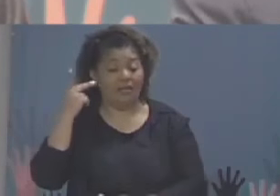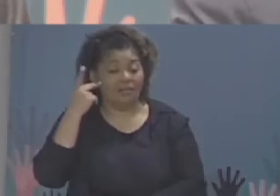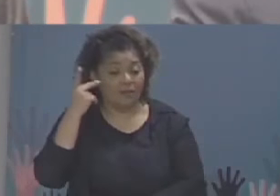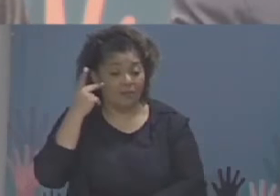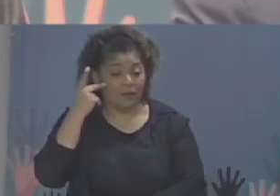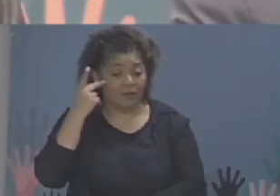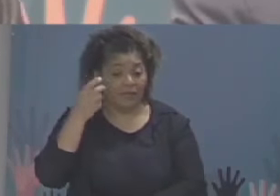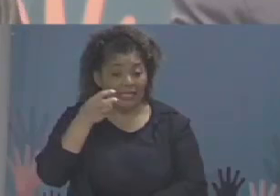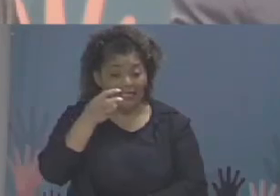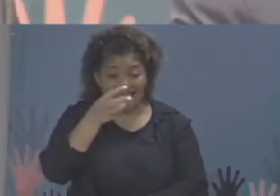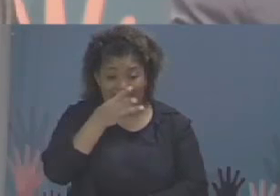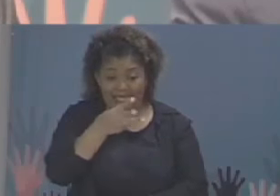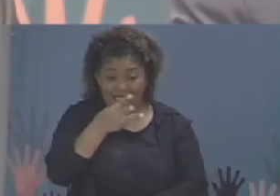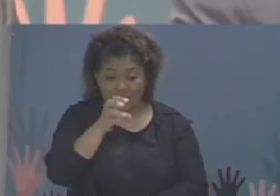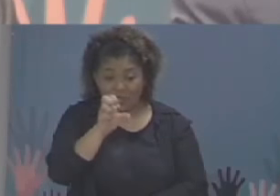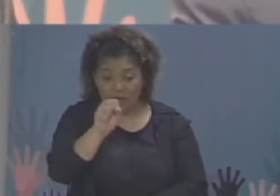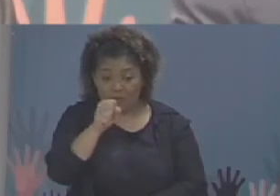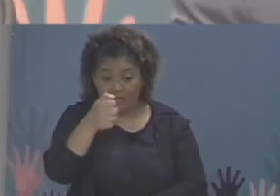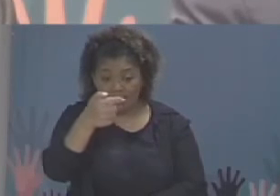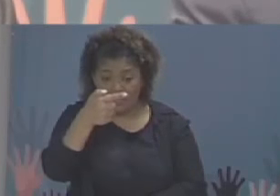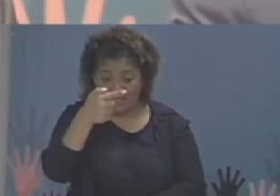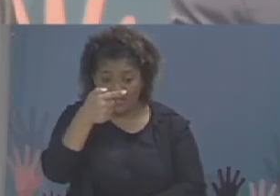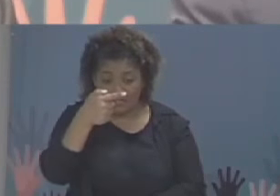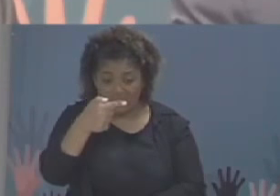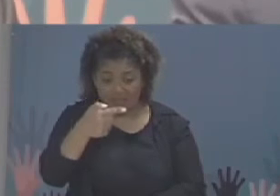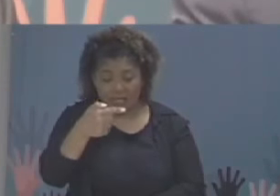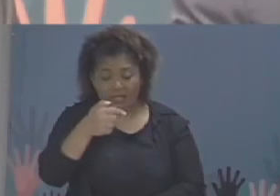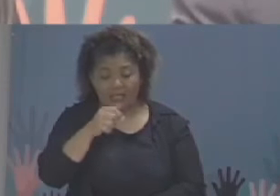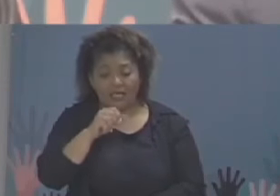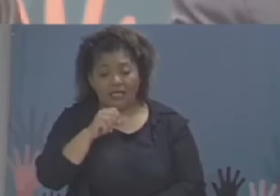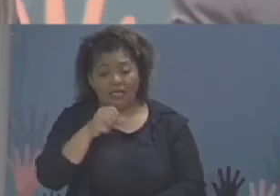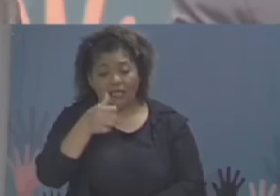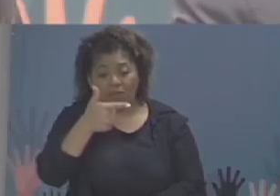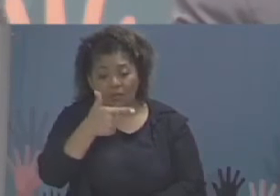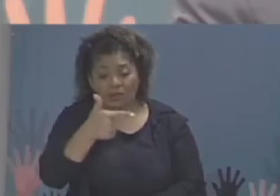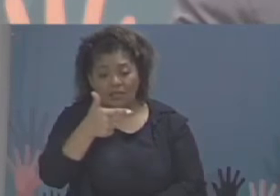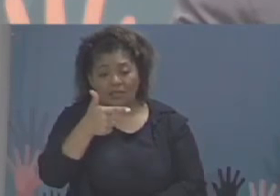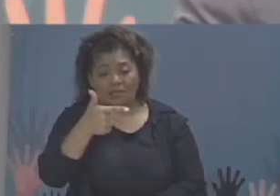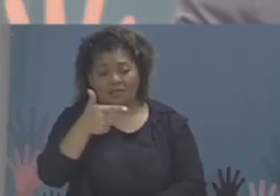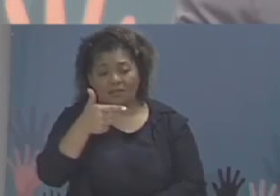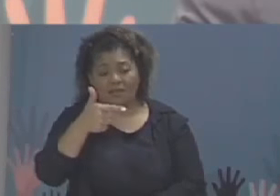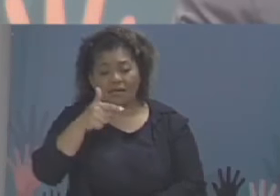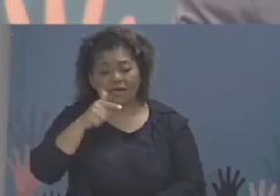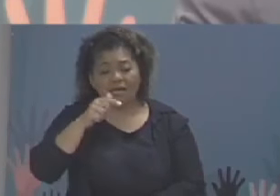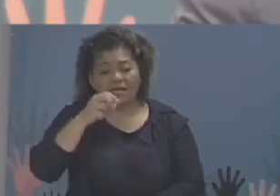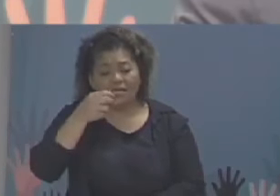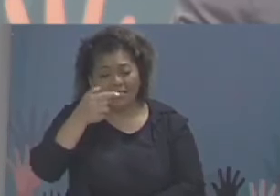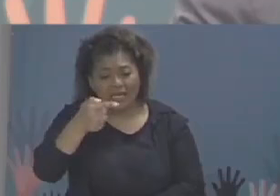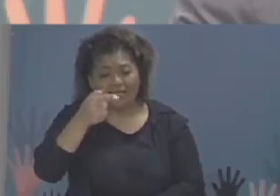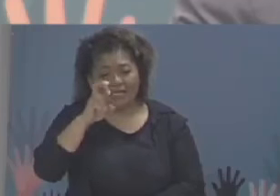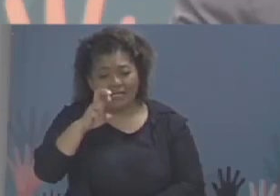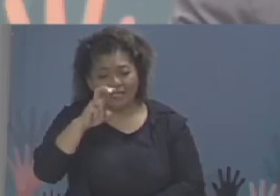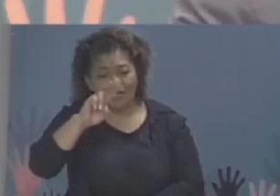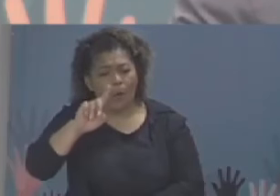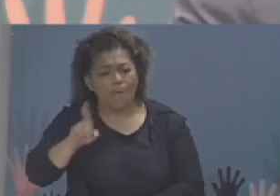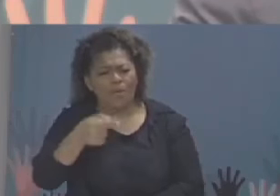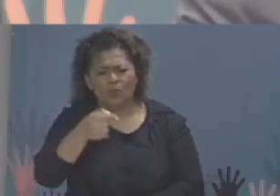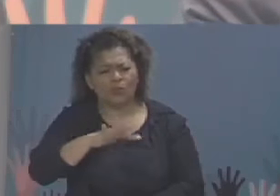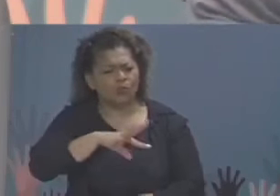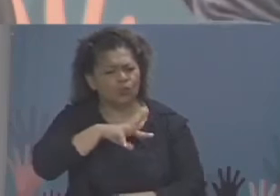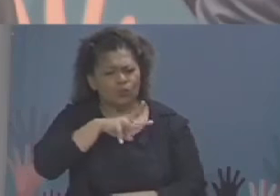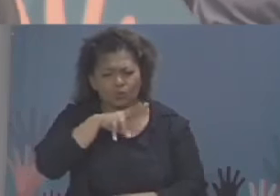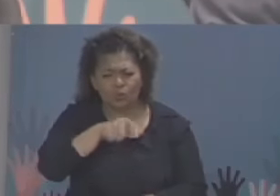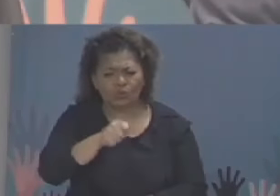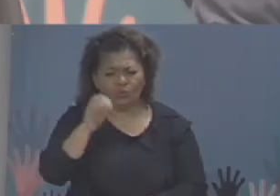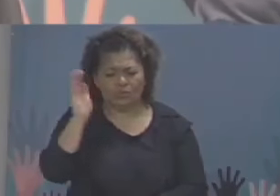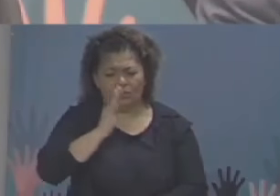mil profissionais inscritos e ativos, 275 mil no Brasil inteiro. Percentual. É? Então, assim, eu quero dizer para vocês que nós,